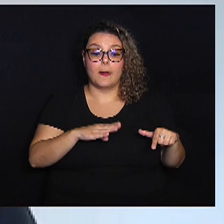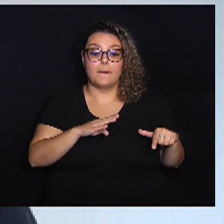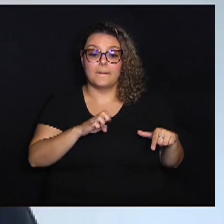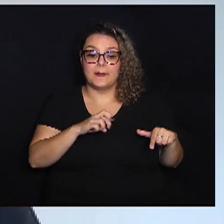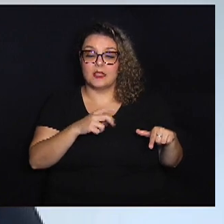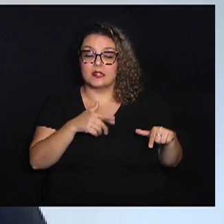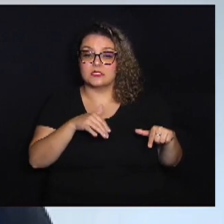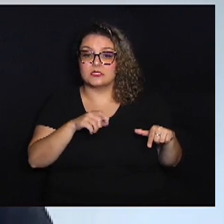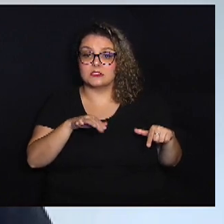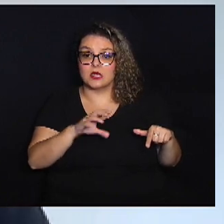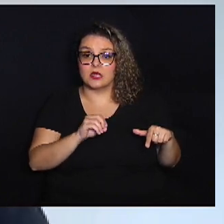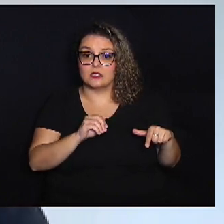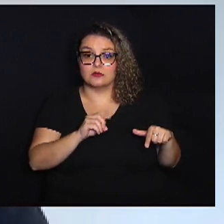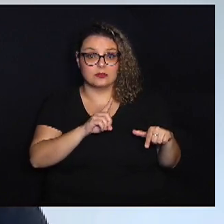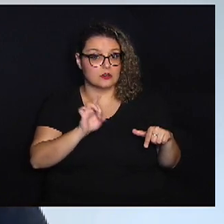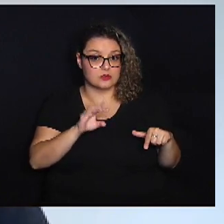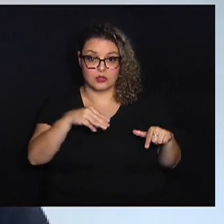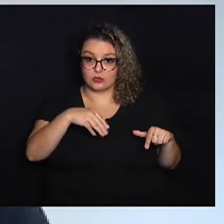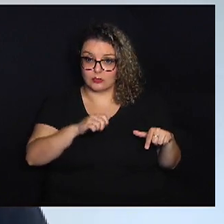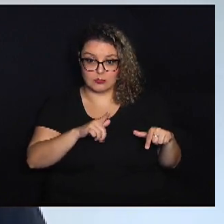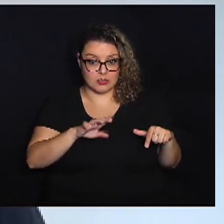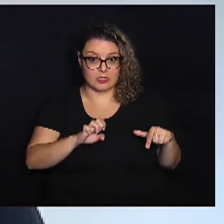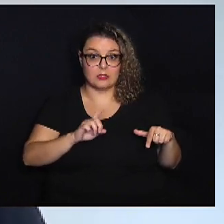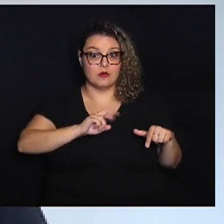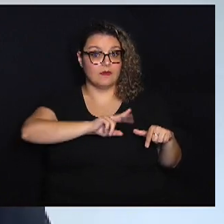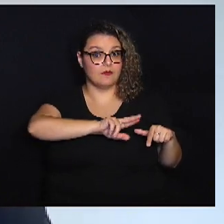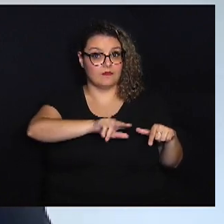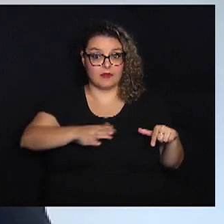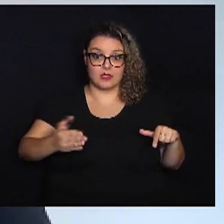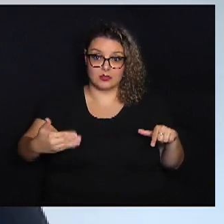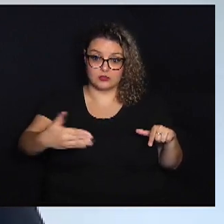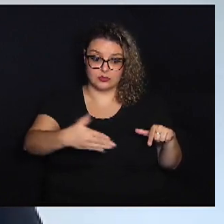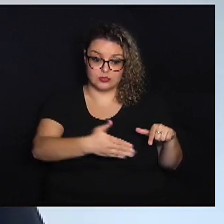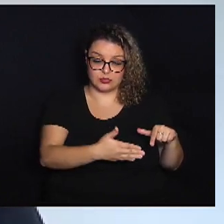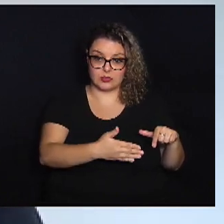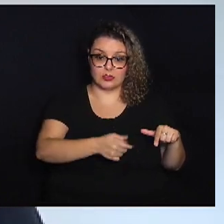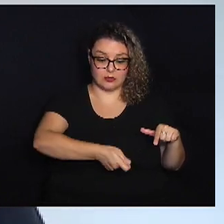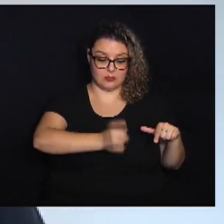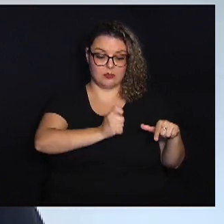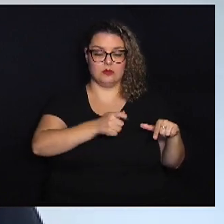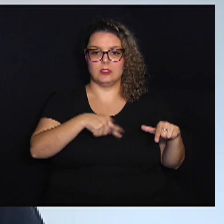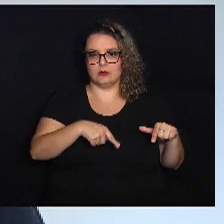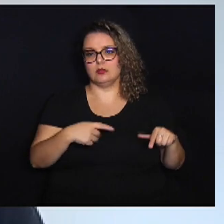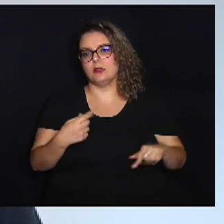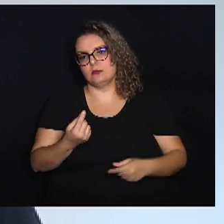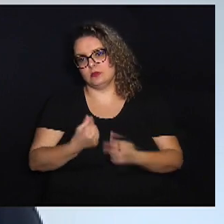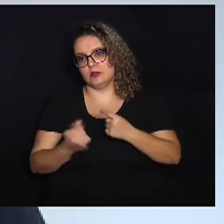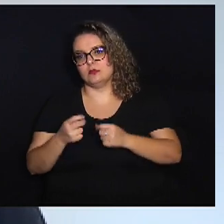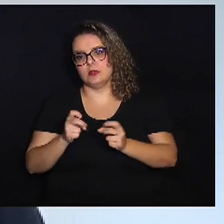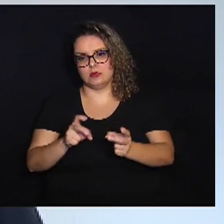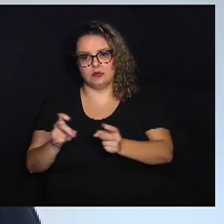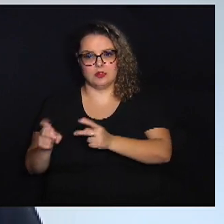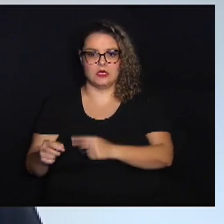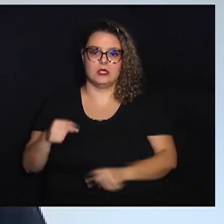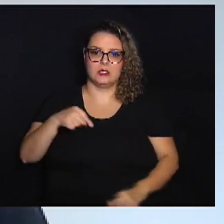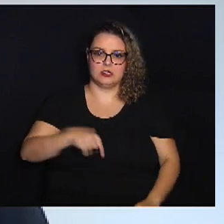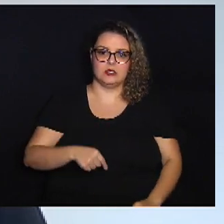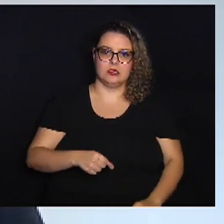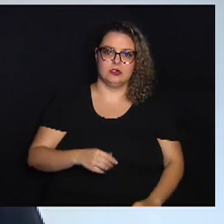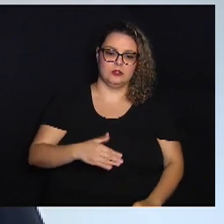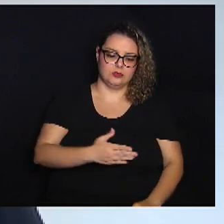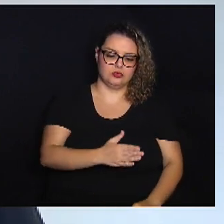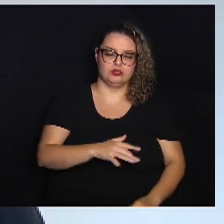da vida marinha. Muitos peixes que são, inclusive, pescados economicamente, nascem, crescem ali